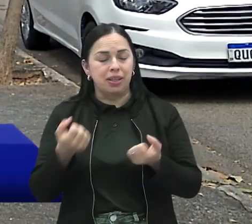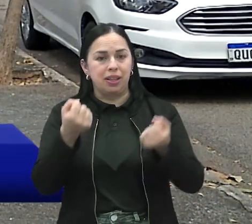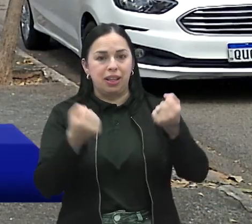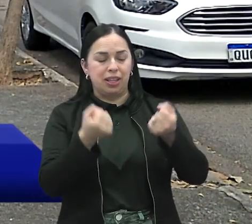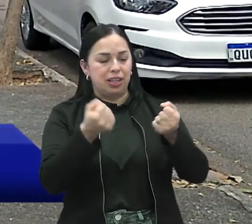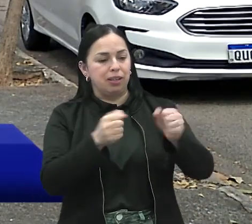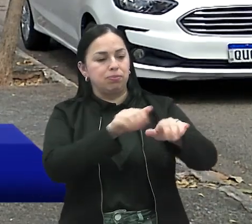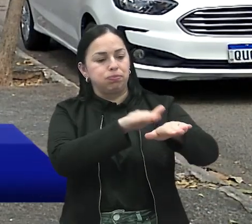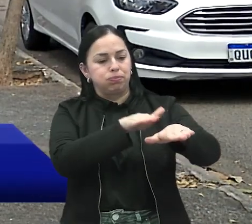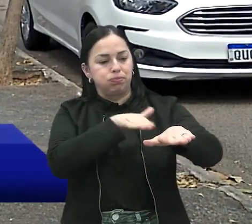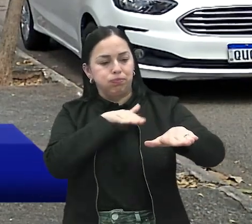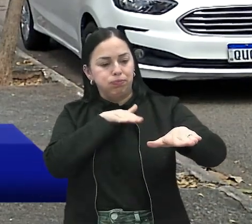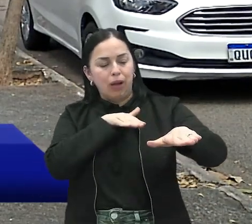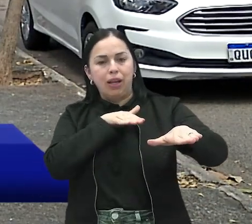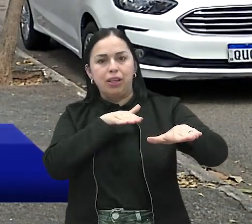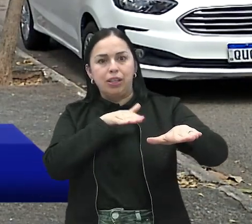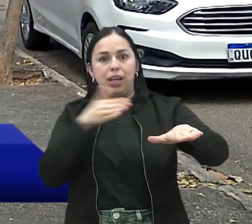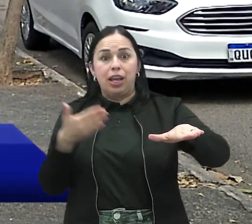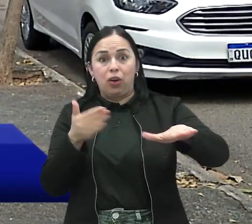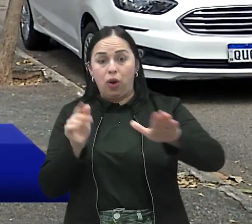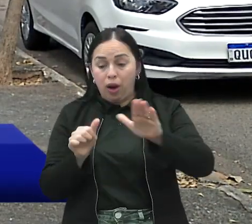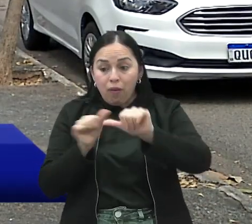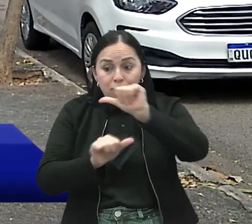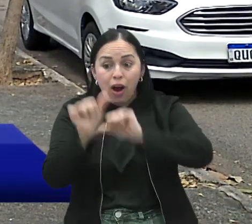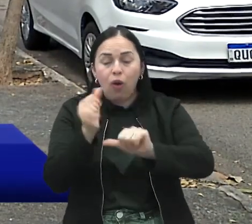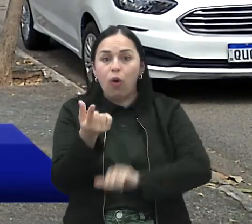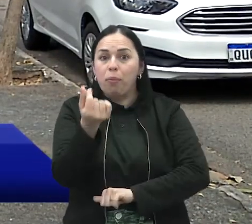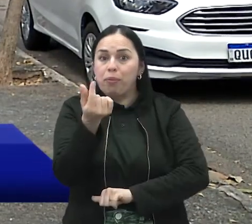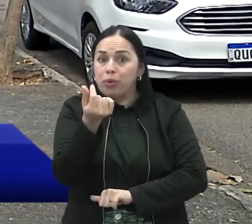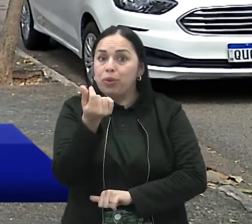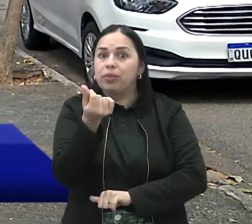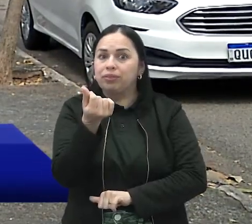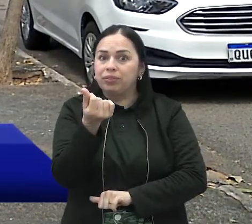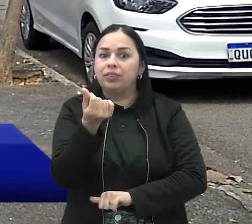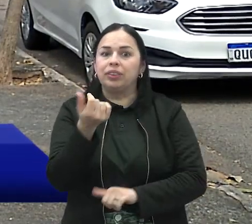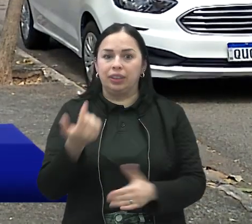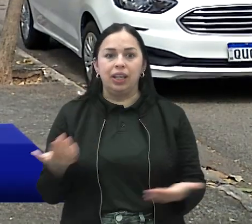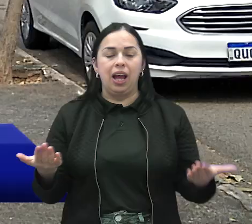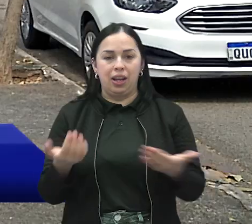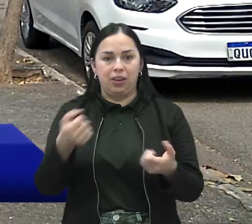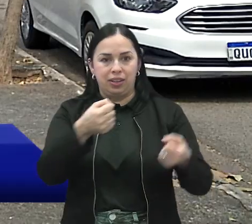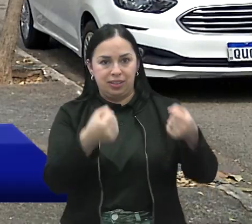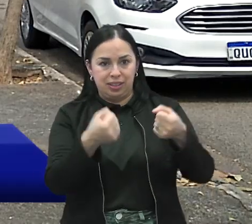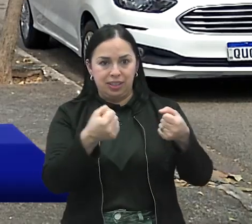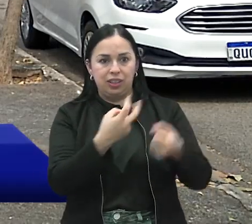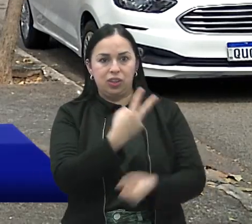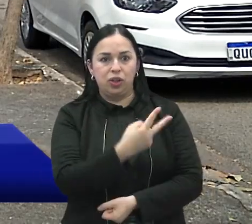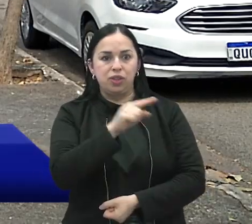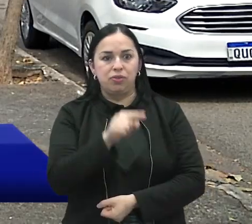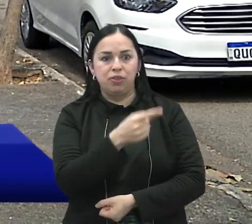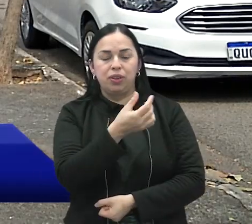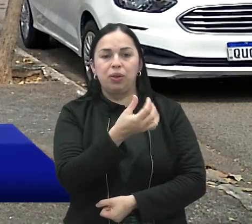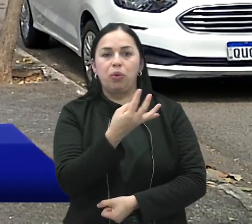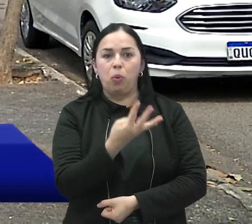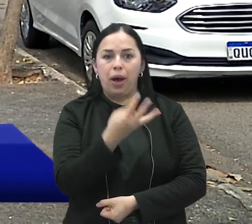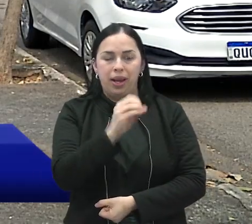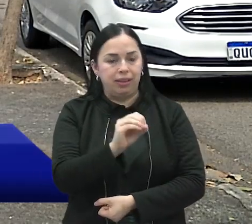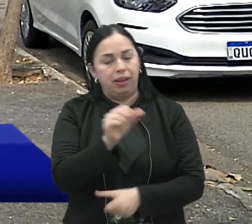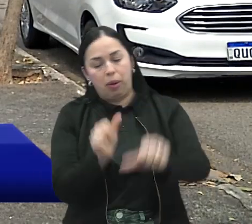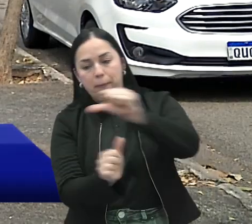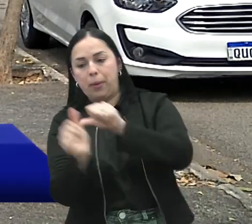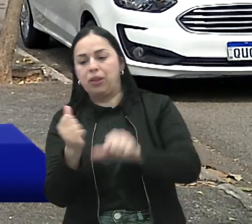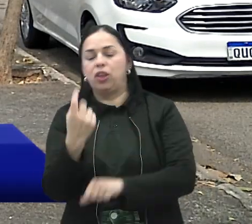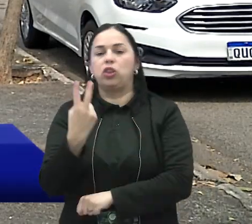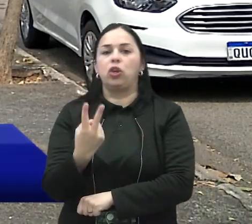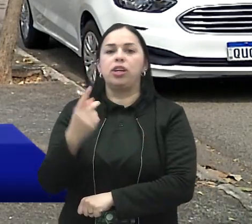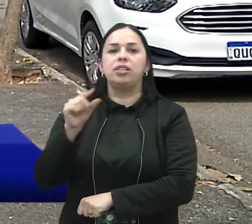aumento nas tarifas que já passou a valer para a Zona Azul aqui de São José dos Campos. O valor para os veículos sai de R$ 2,40 e passa a R$ 2,60